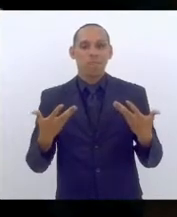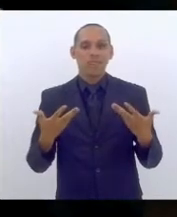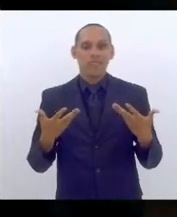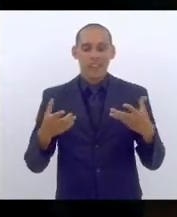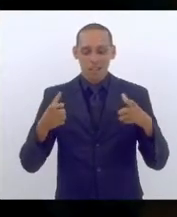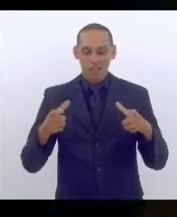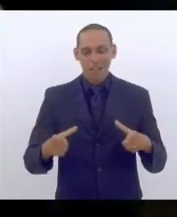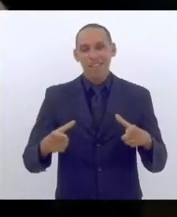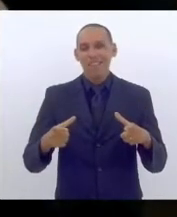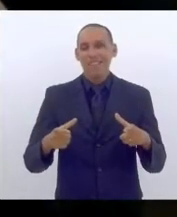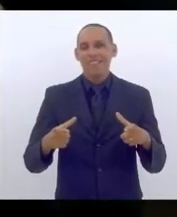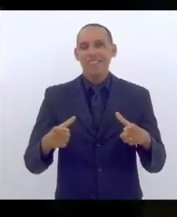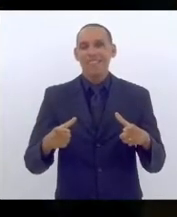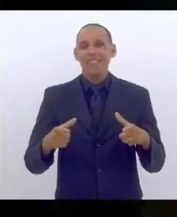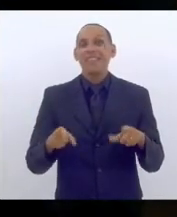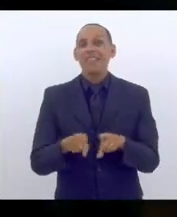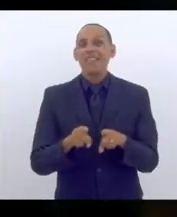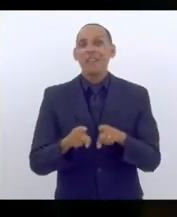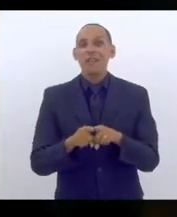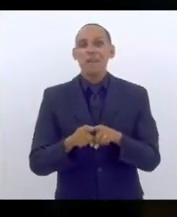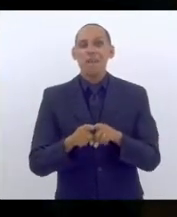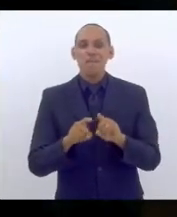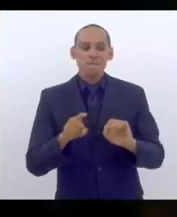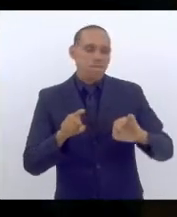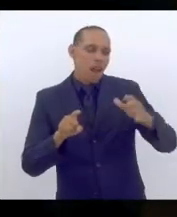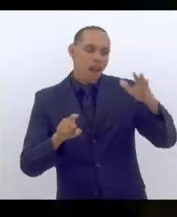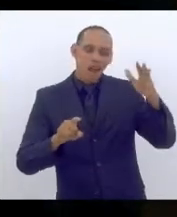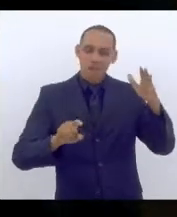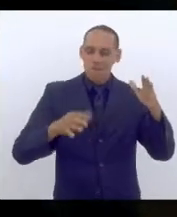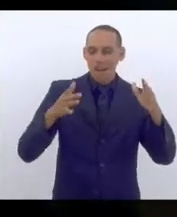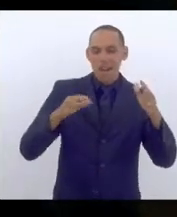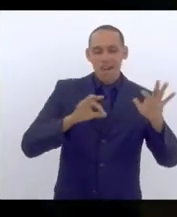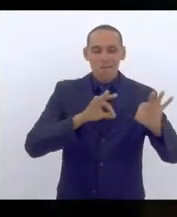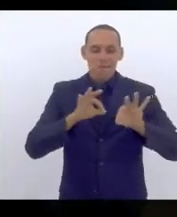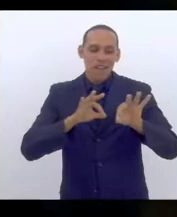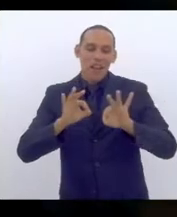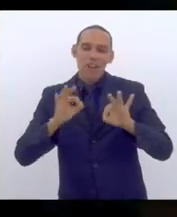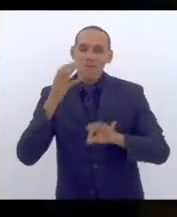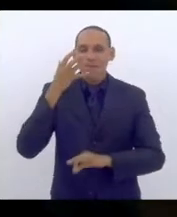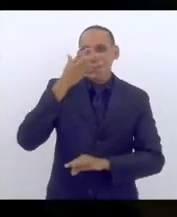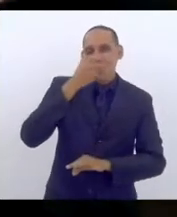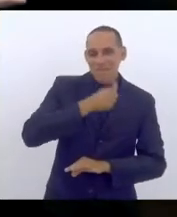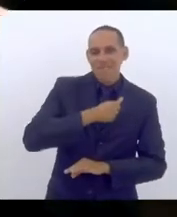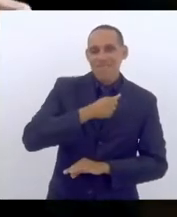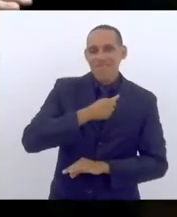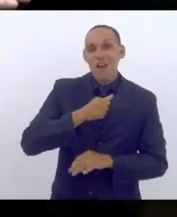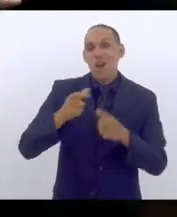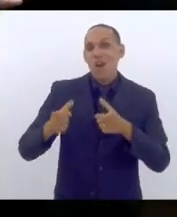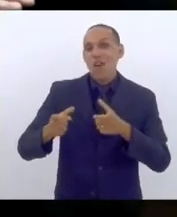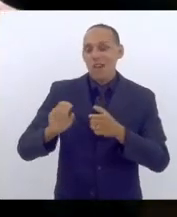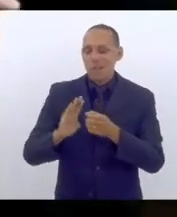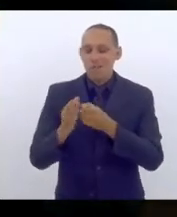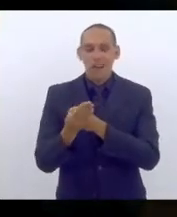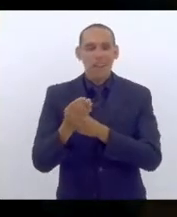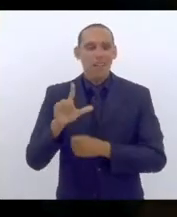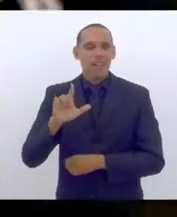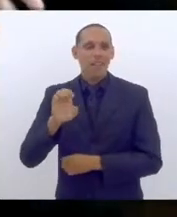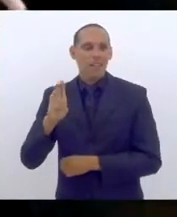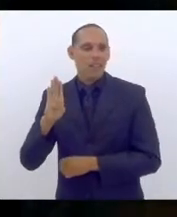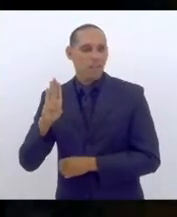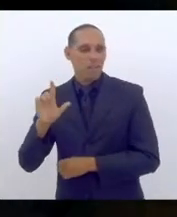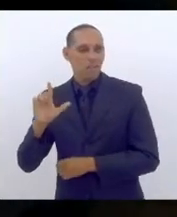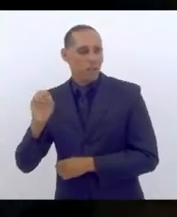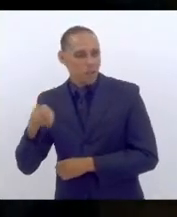espaço o enfeita aquele espaço exatamente que o bairro do Leblon né com aquela